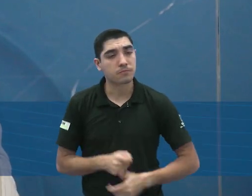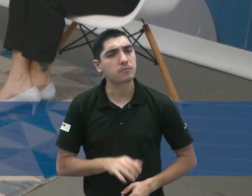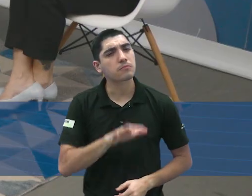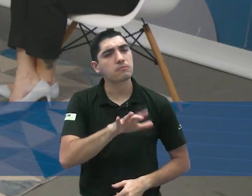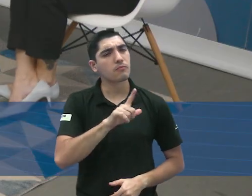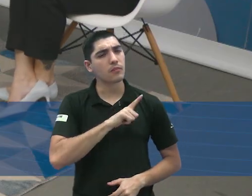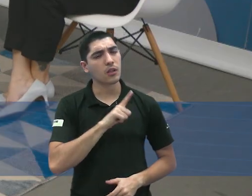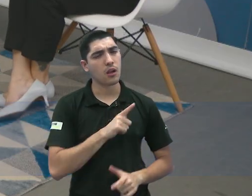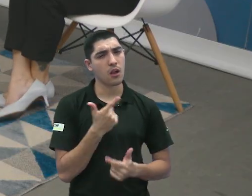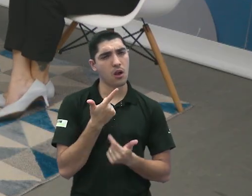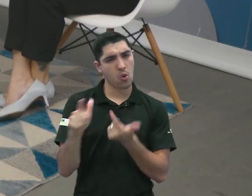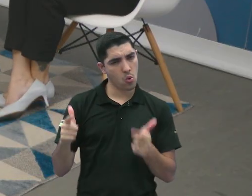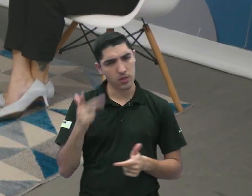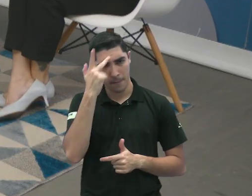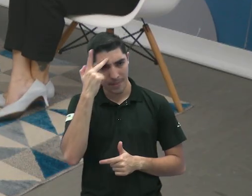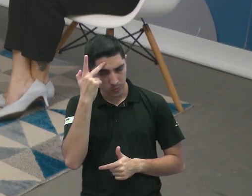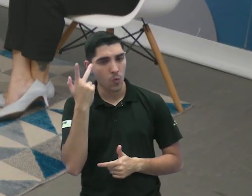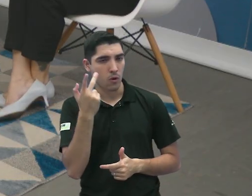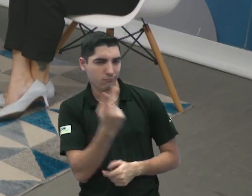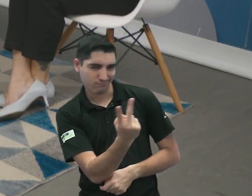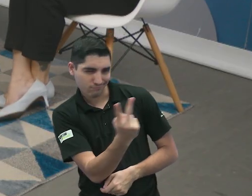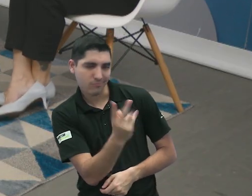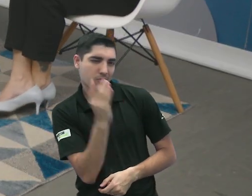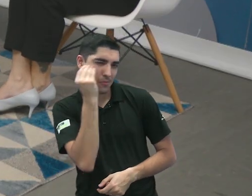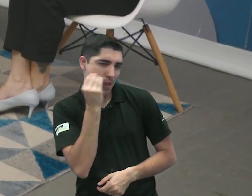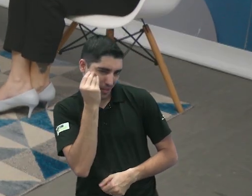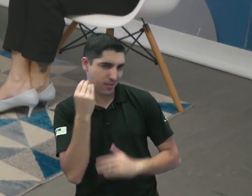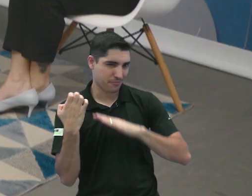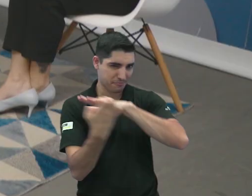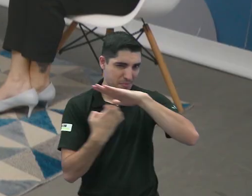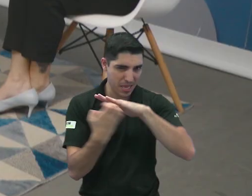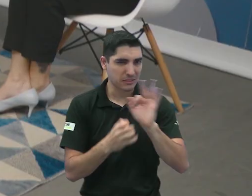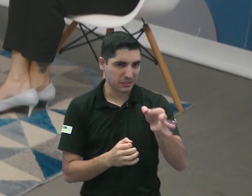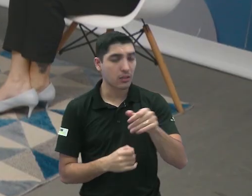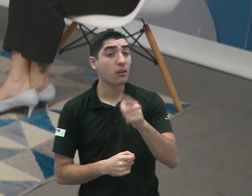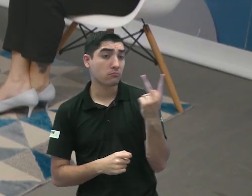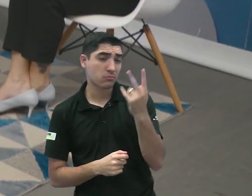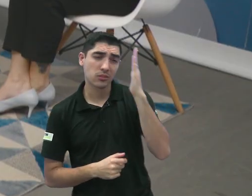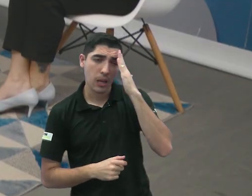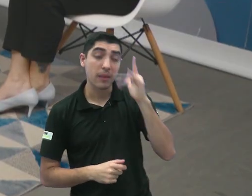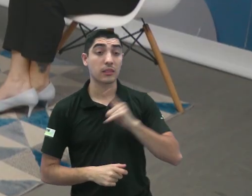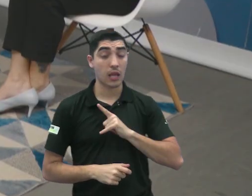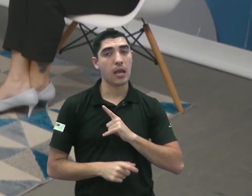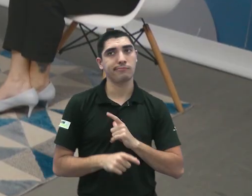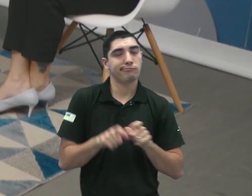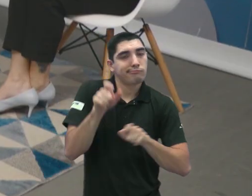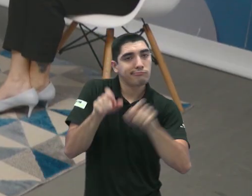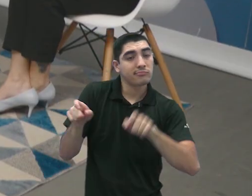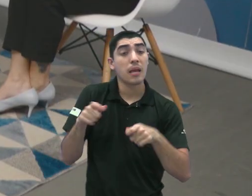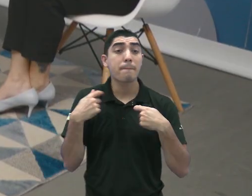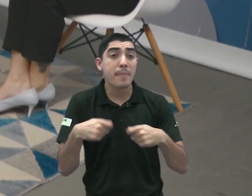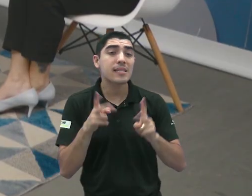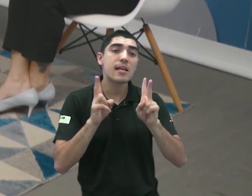e tem pessoas também, meninas, vocês que trabalham, né, na área empresarial, vocês sabem que tem pessoas que elas